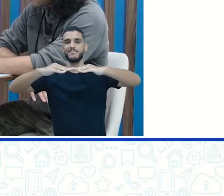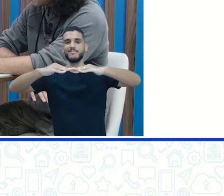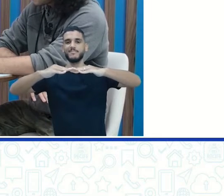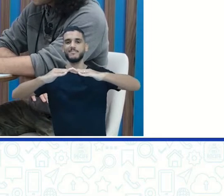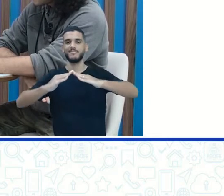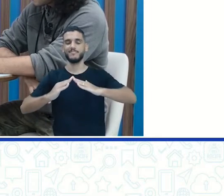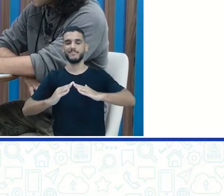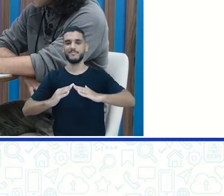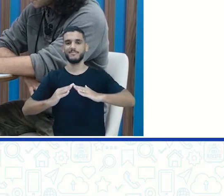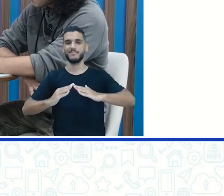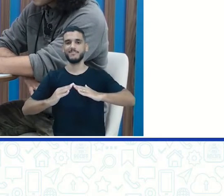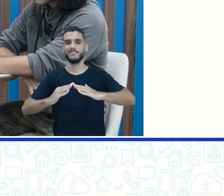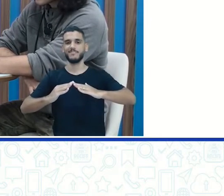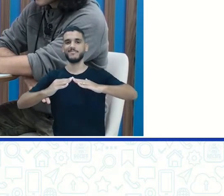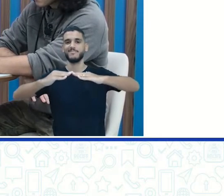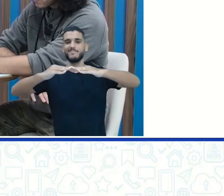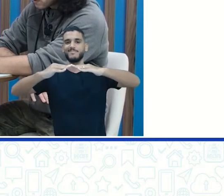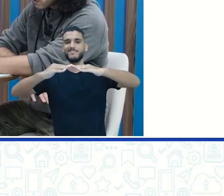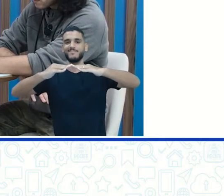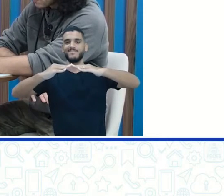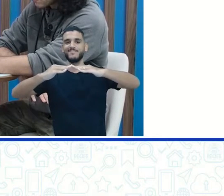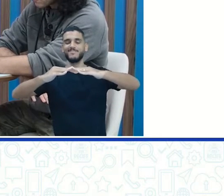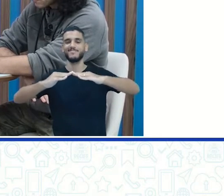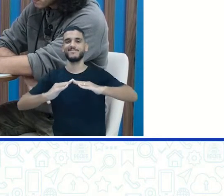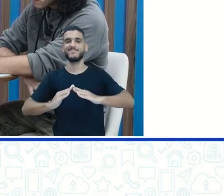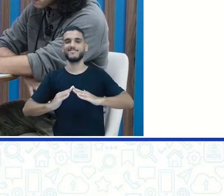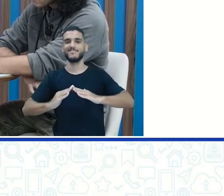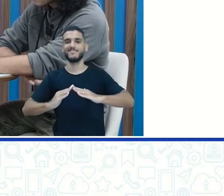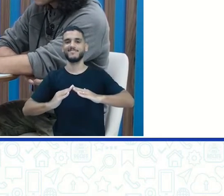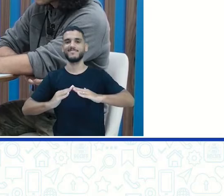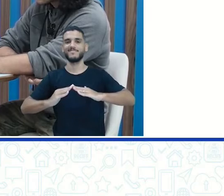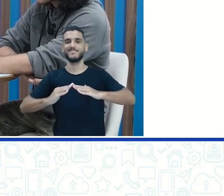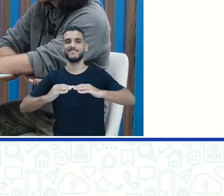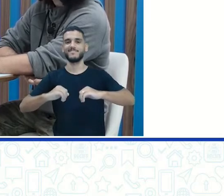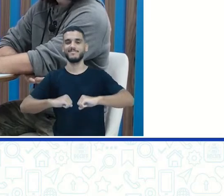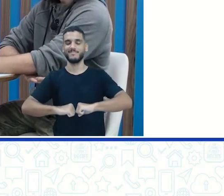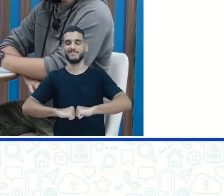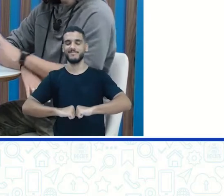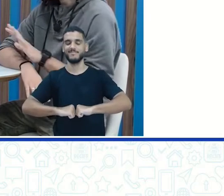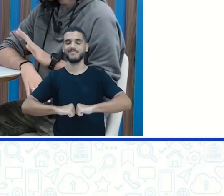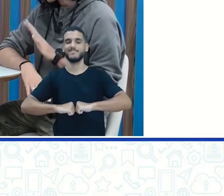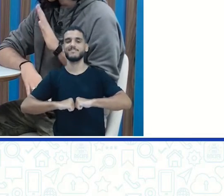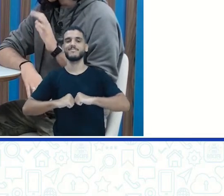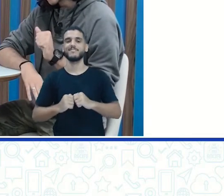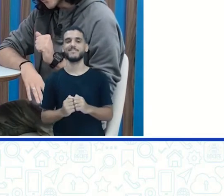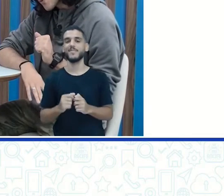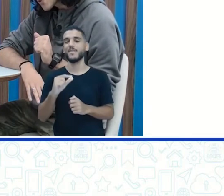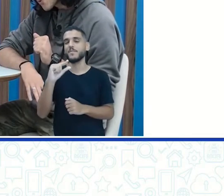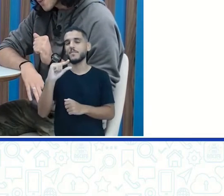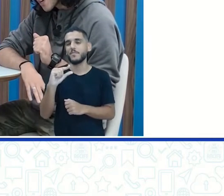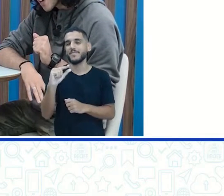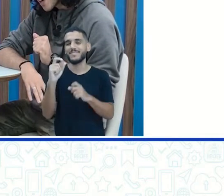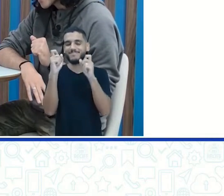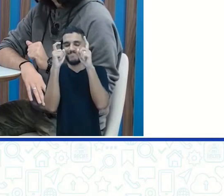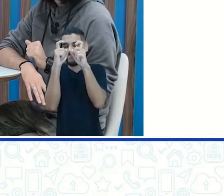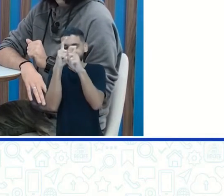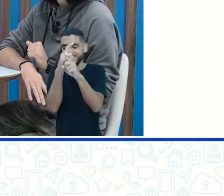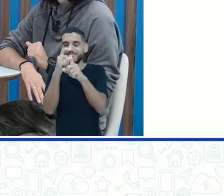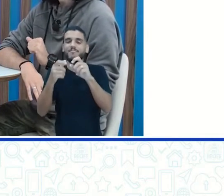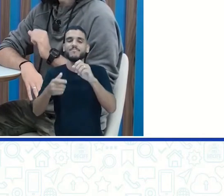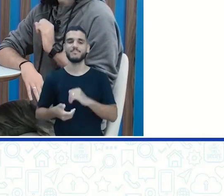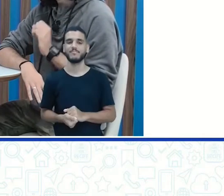ré, ré, dó, dó. Essa é um pouquinho mais